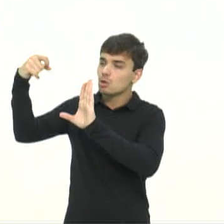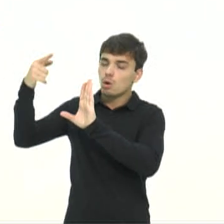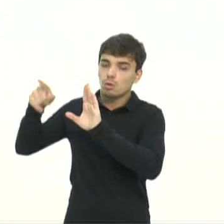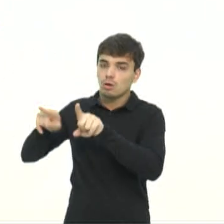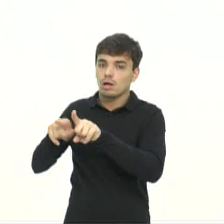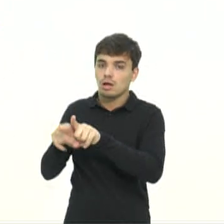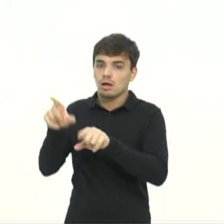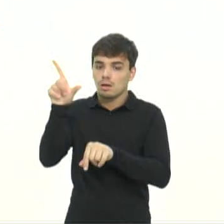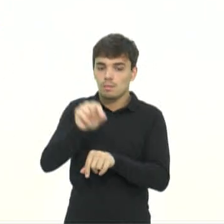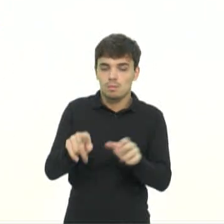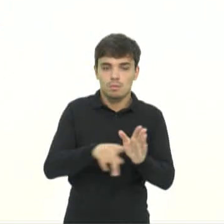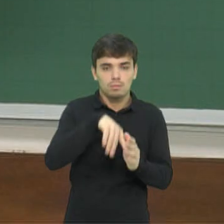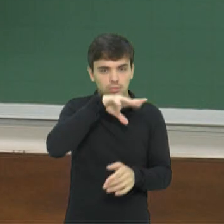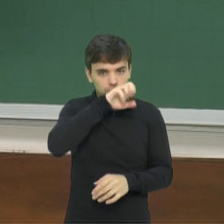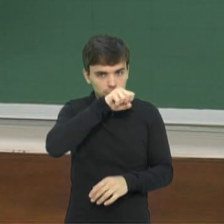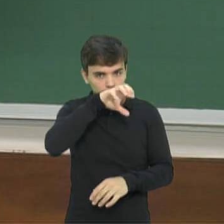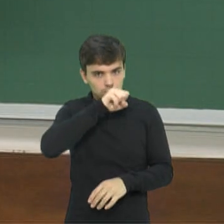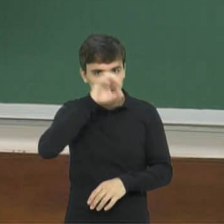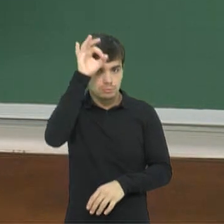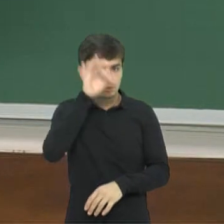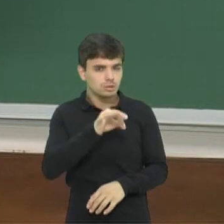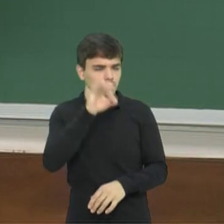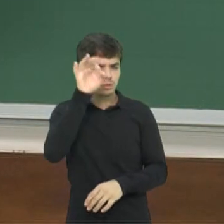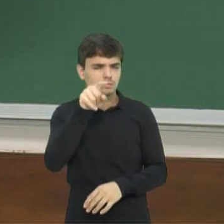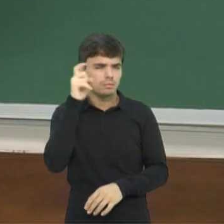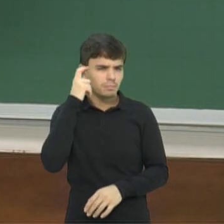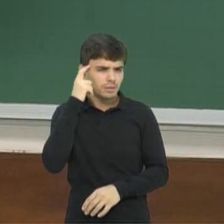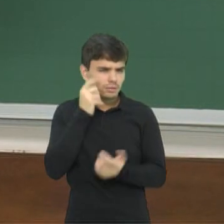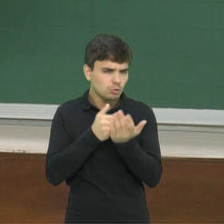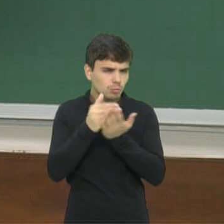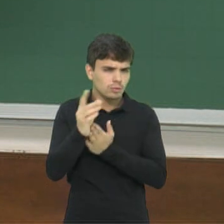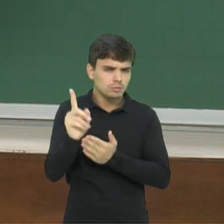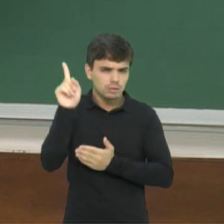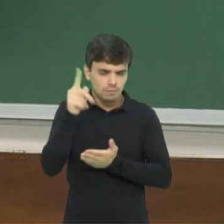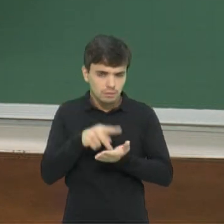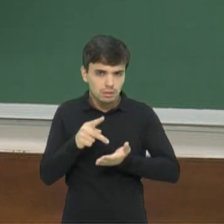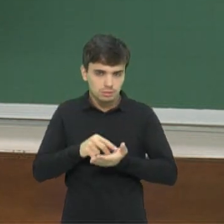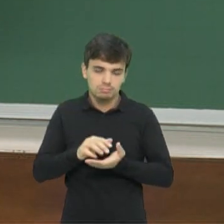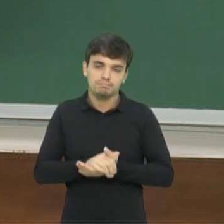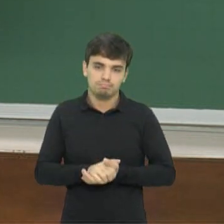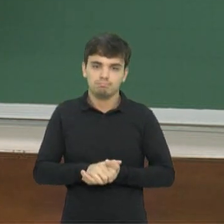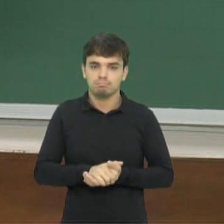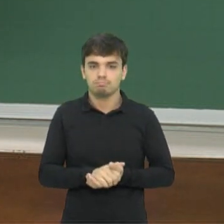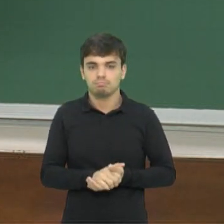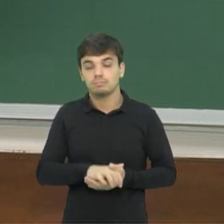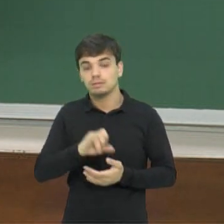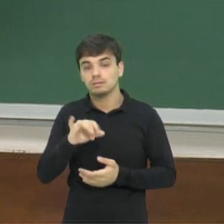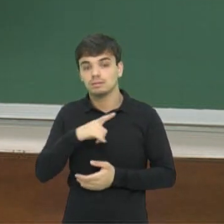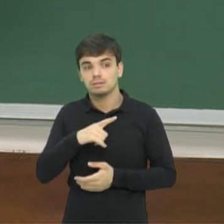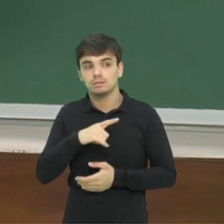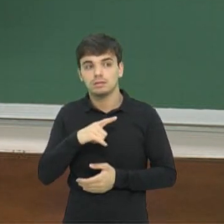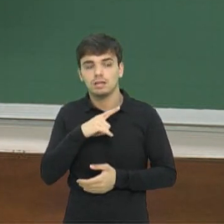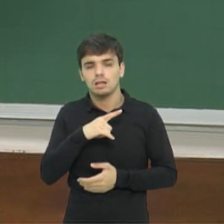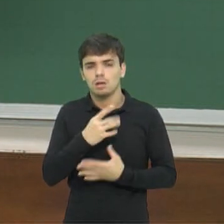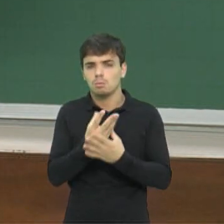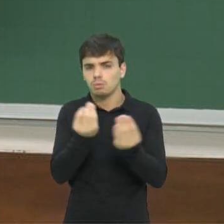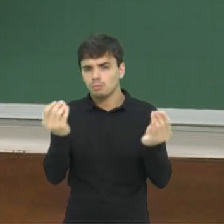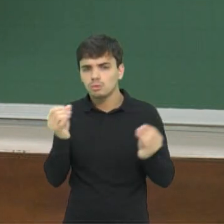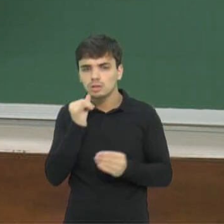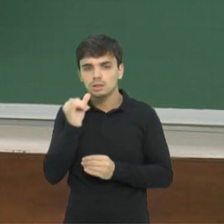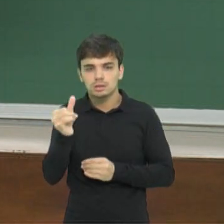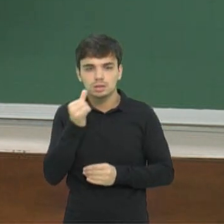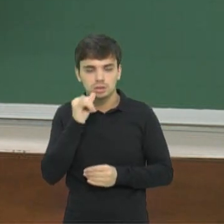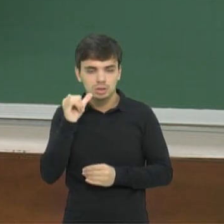de respiração? Então pense, lá no início, isso é verdade? Aí sim, né, gente? Lembra que sempre sobra energia para o